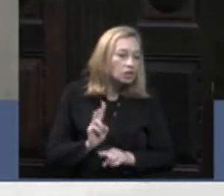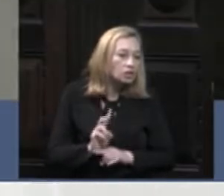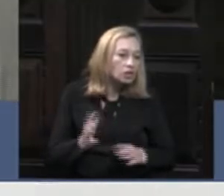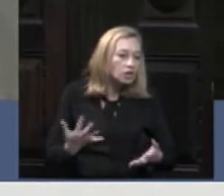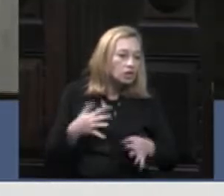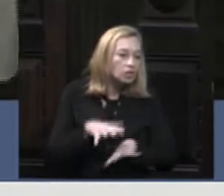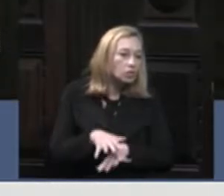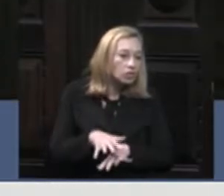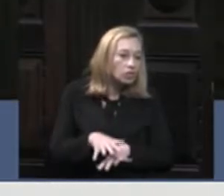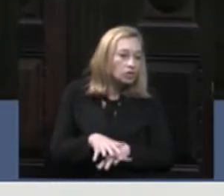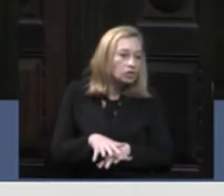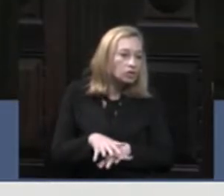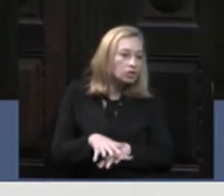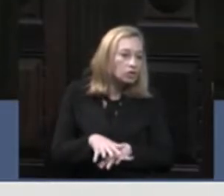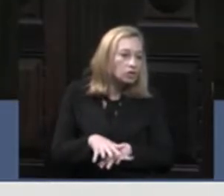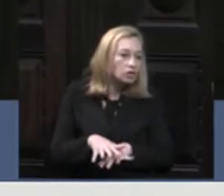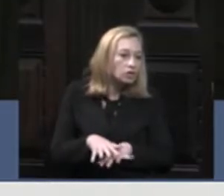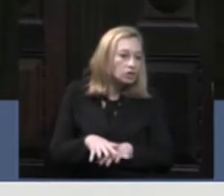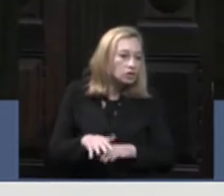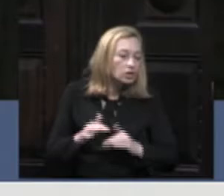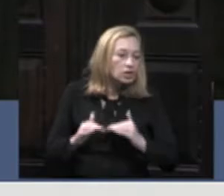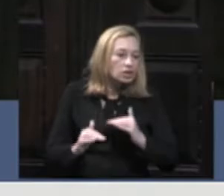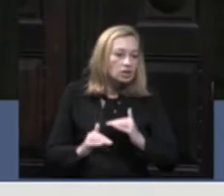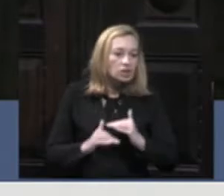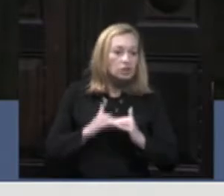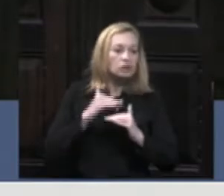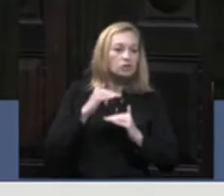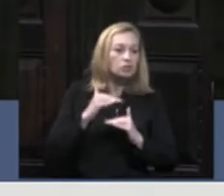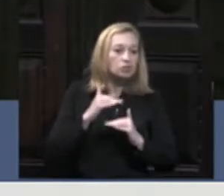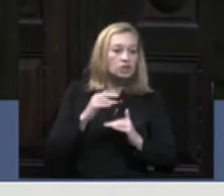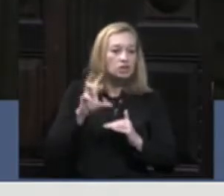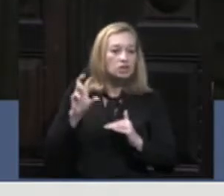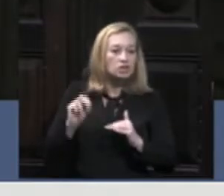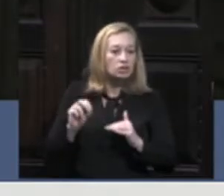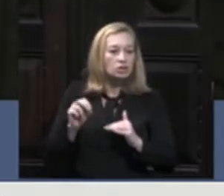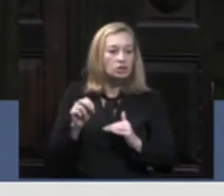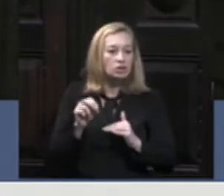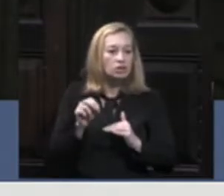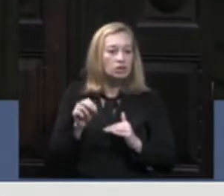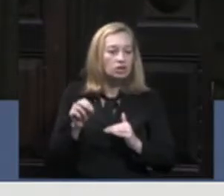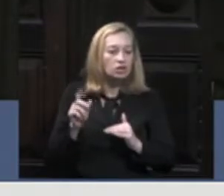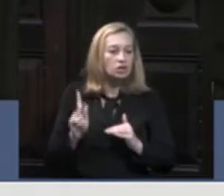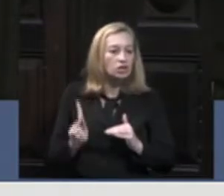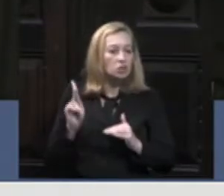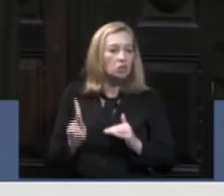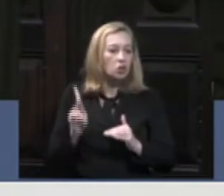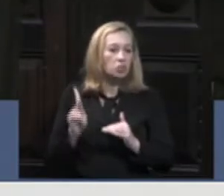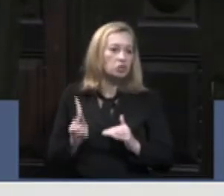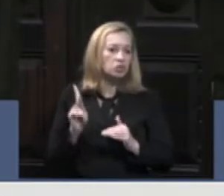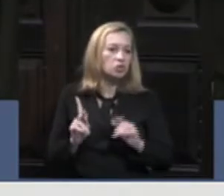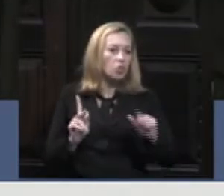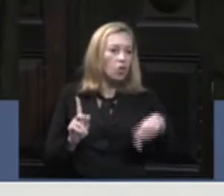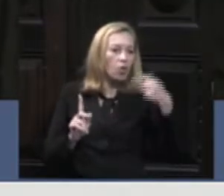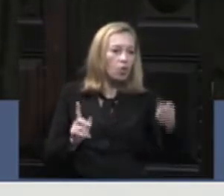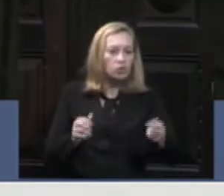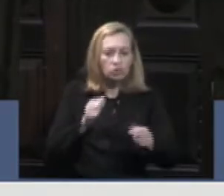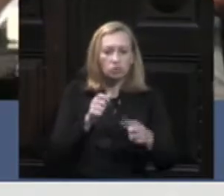em percurso superior a 600 quilômetros. Essa exigência não é feita para nenhum outro município, então não dá para aceitar a